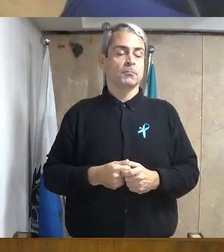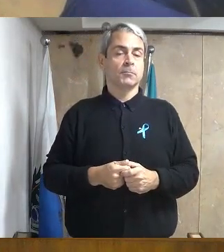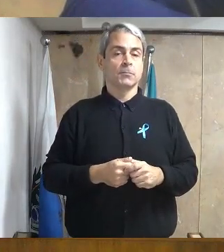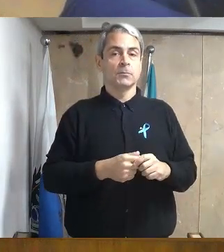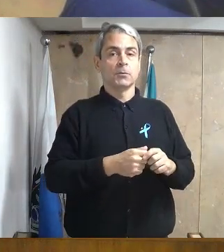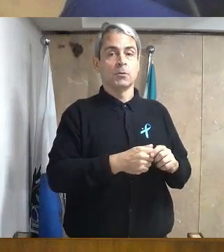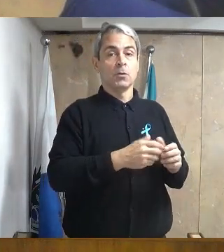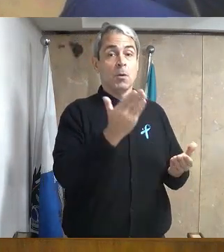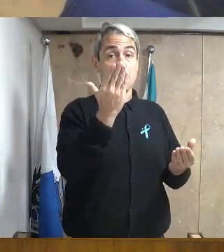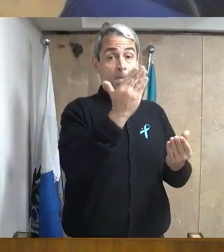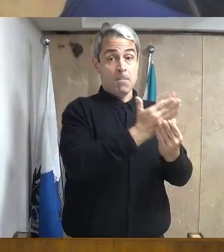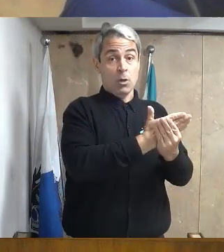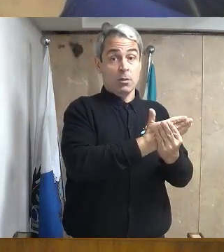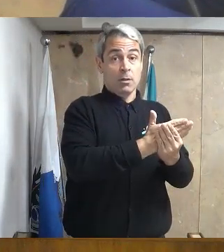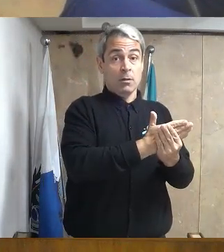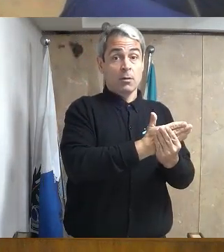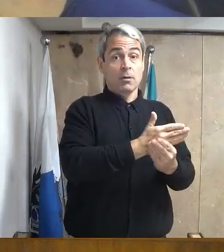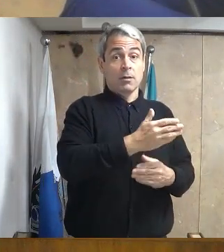Processo número